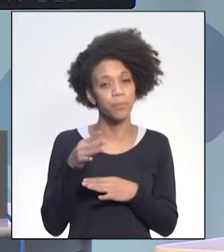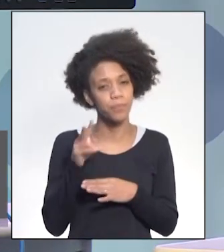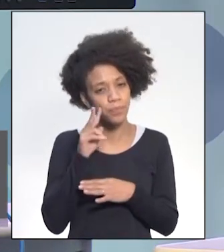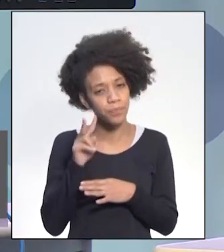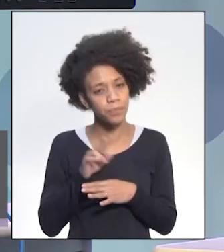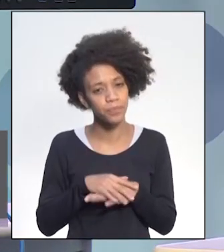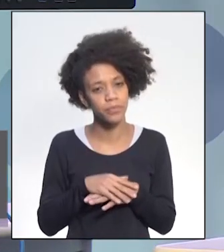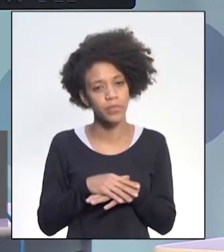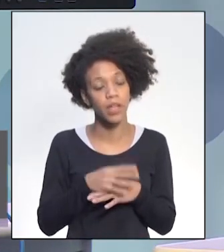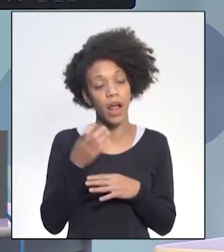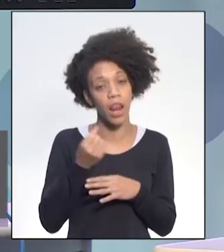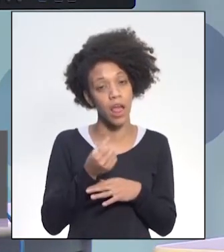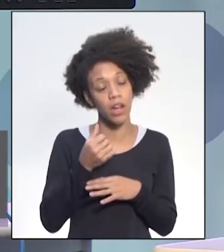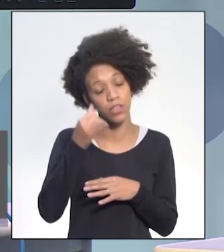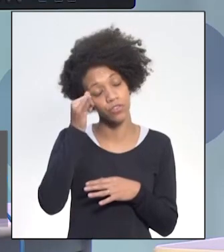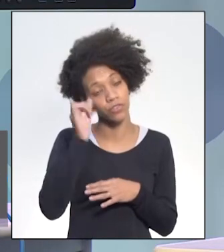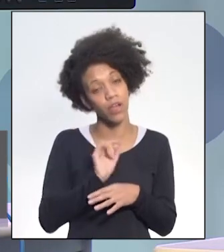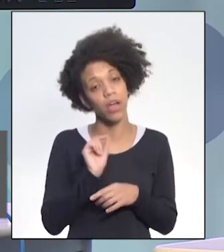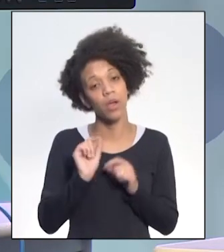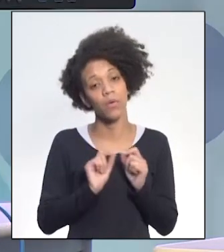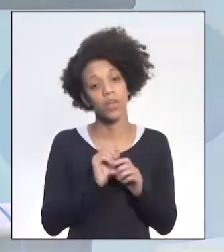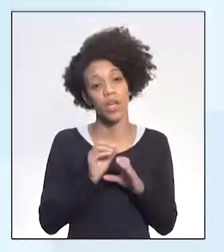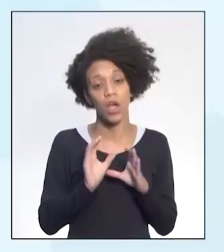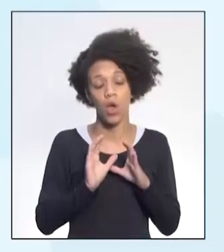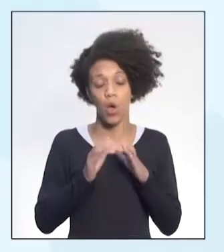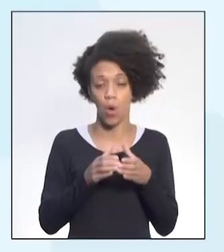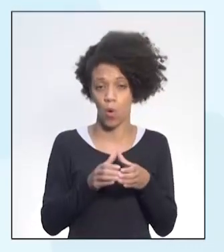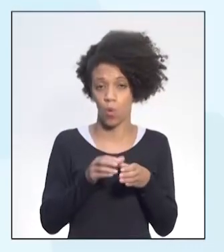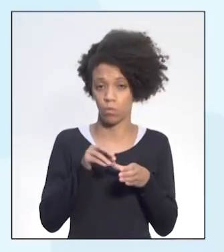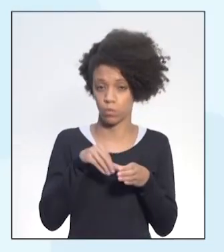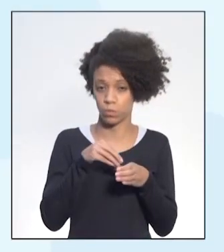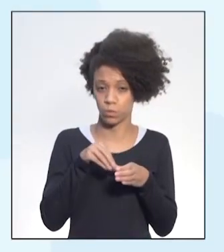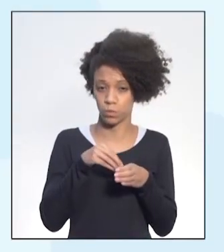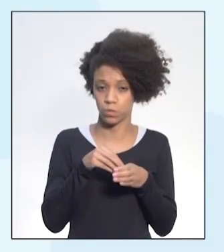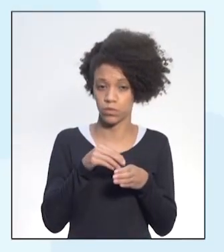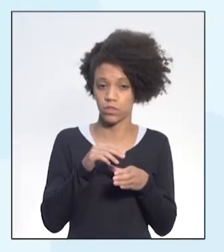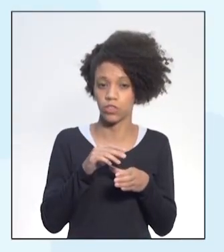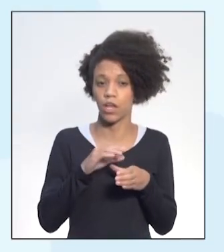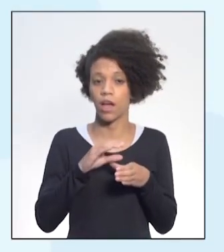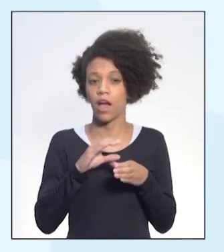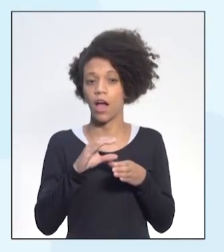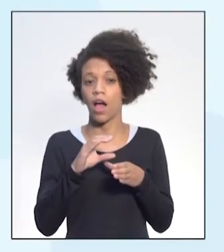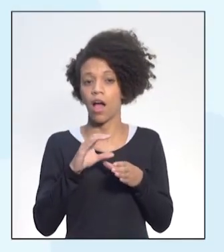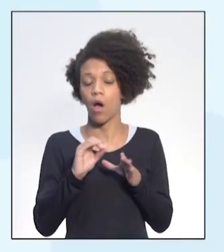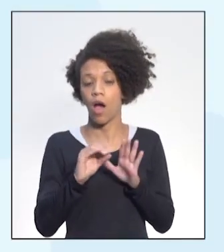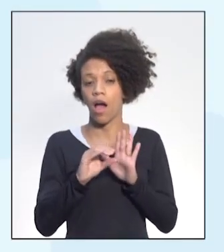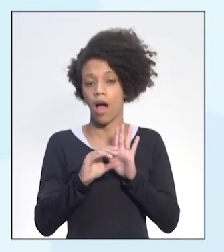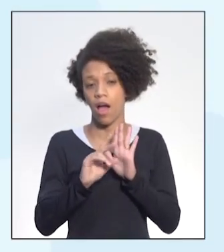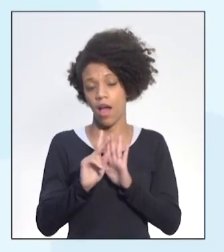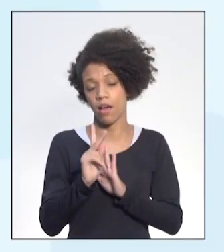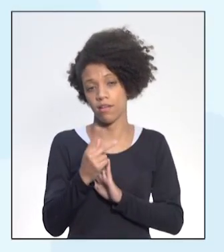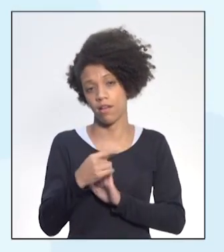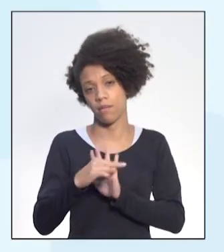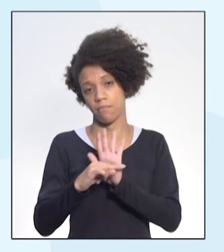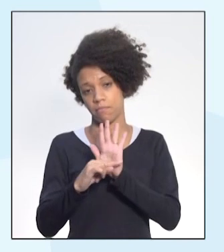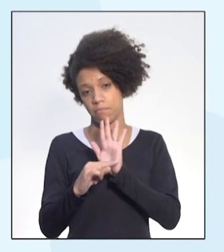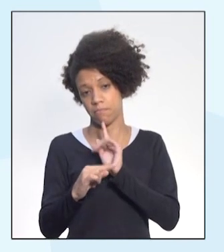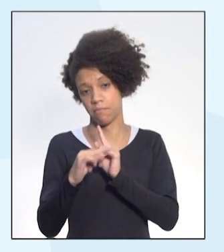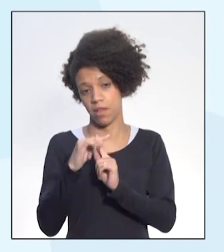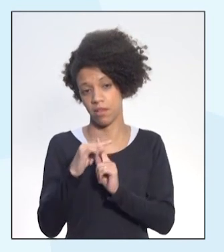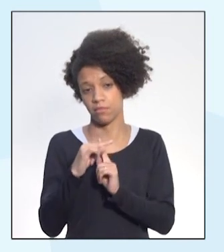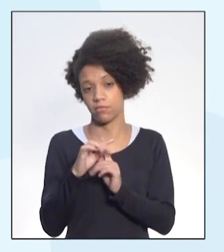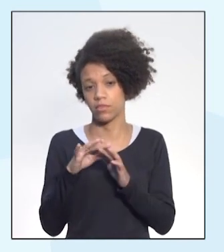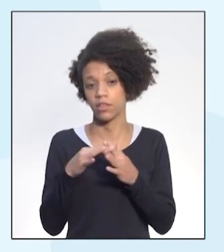Leite de vaca, ele está dando o quê? A concentração de H+, sendo 1,0 vezes 10 a